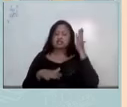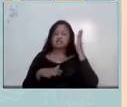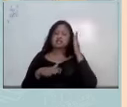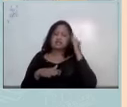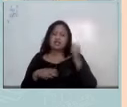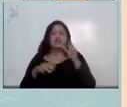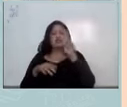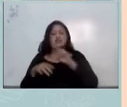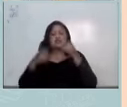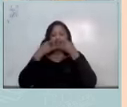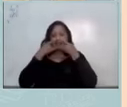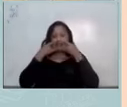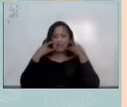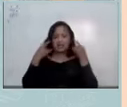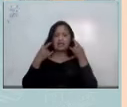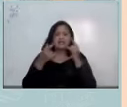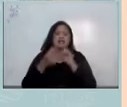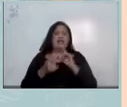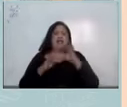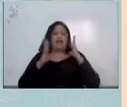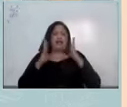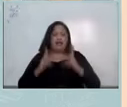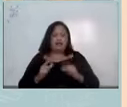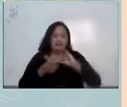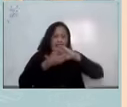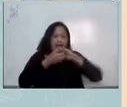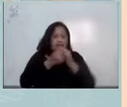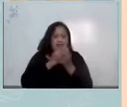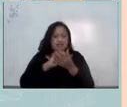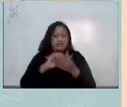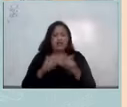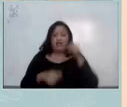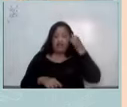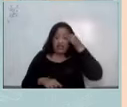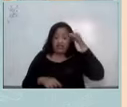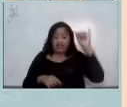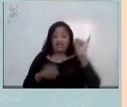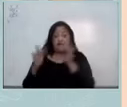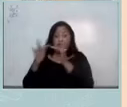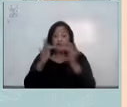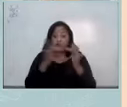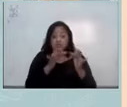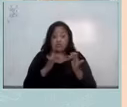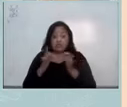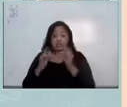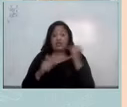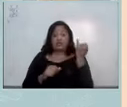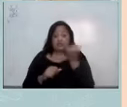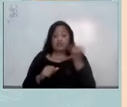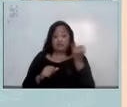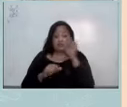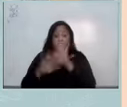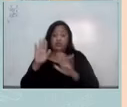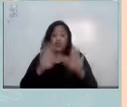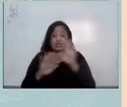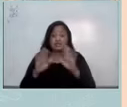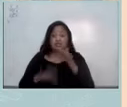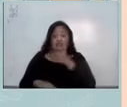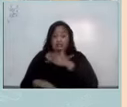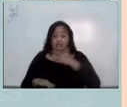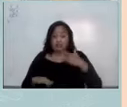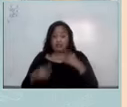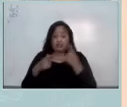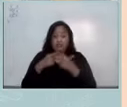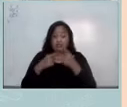máscara, de fazer sempre a higienização das mãos, evitar o contato, é muito importante a gente cuidar da nossa saúde. Porque o